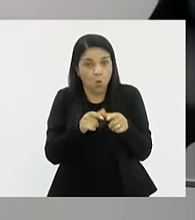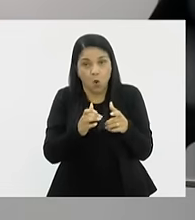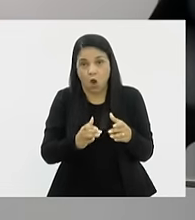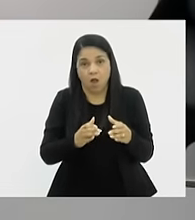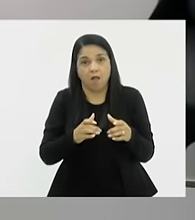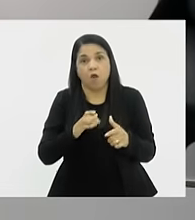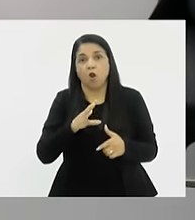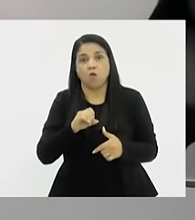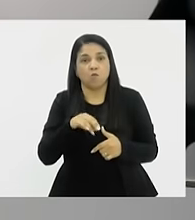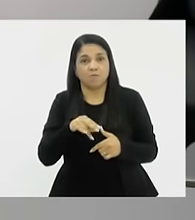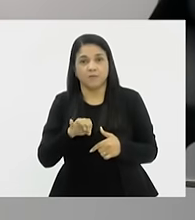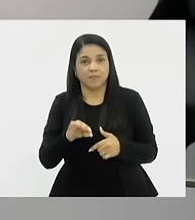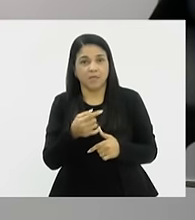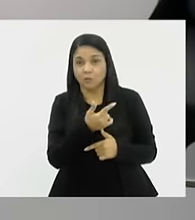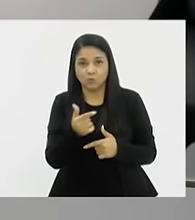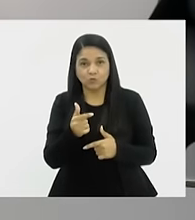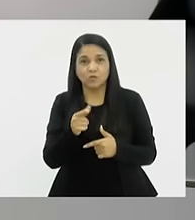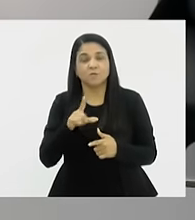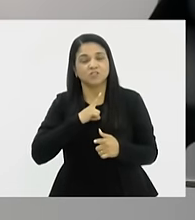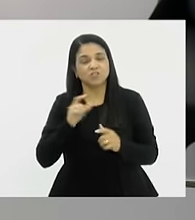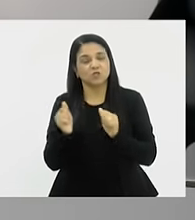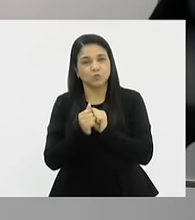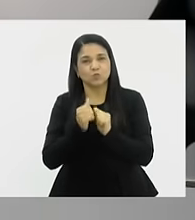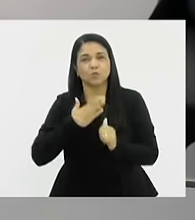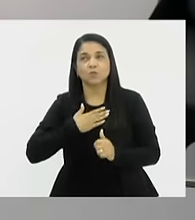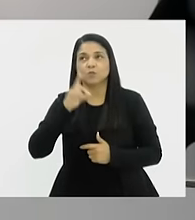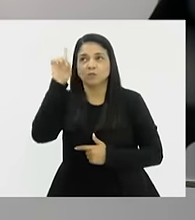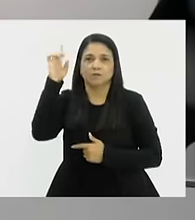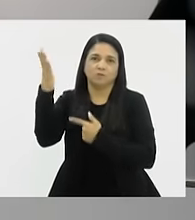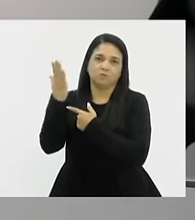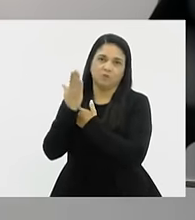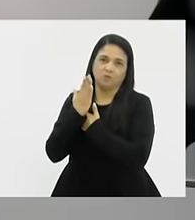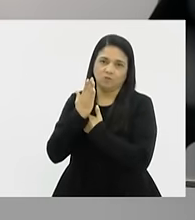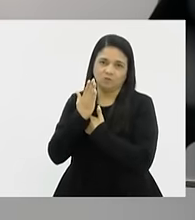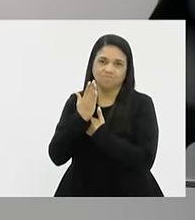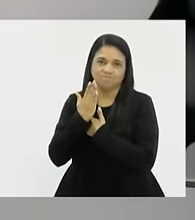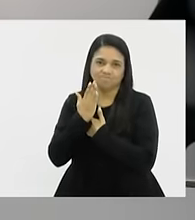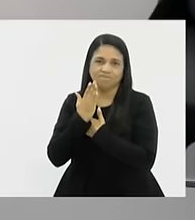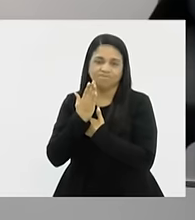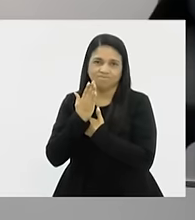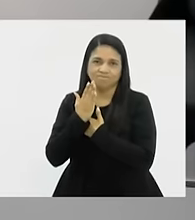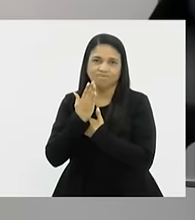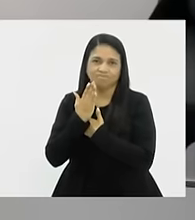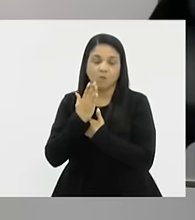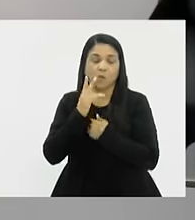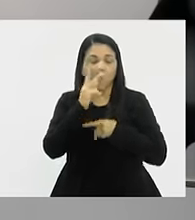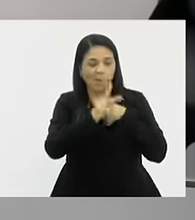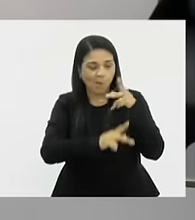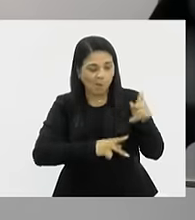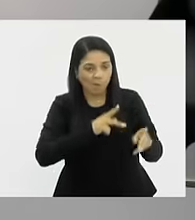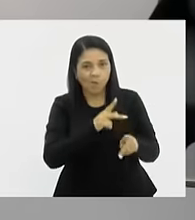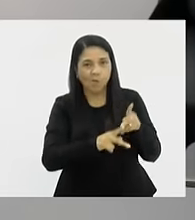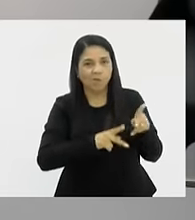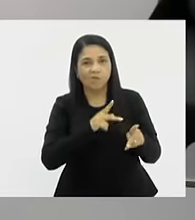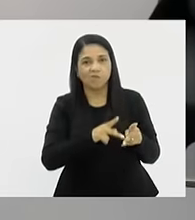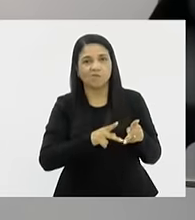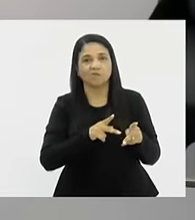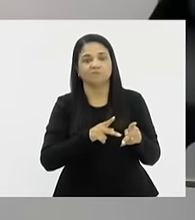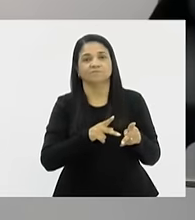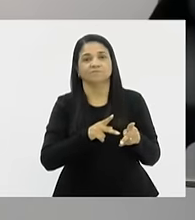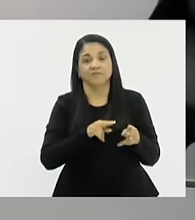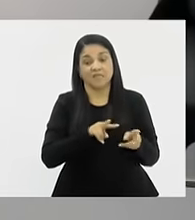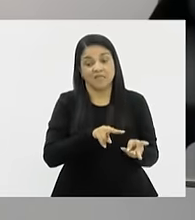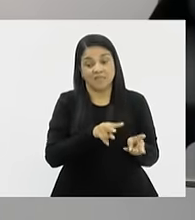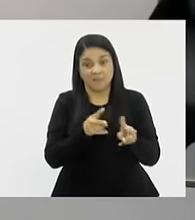nada, mas tendo a presença de Deus através dele e o povo, porque transferência de voto